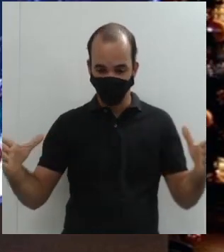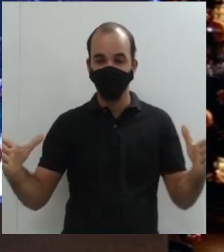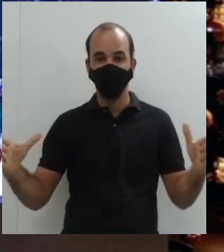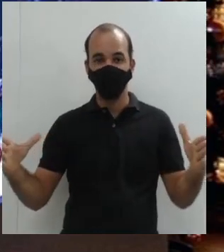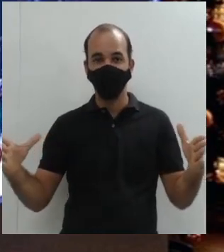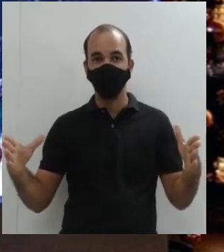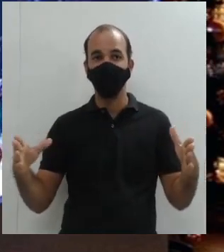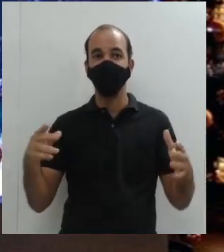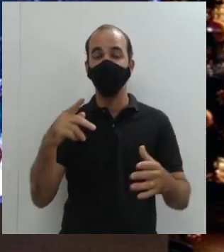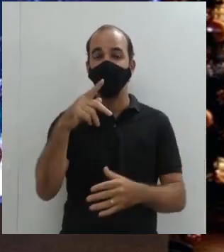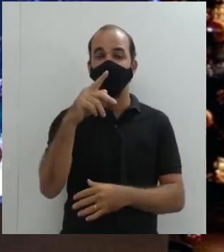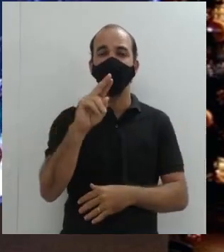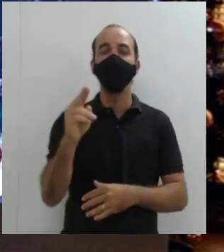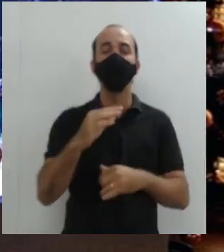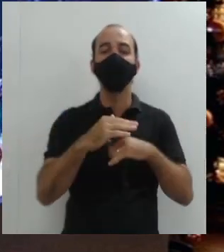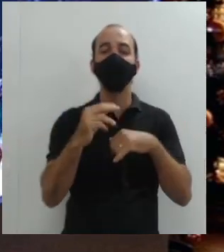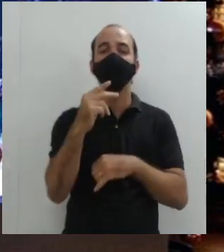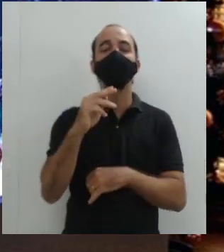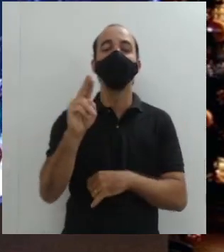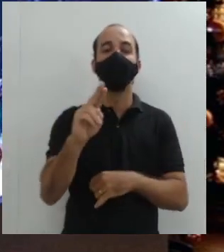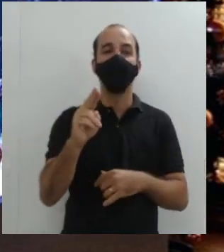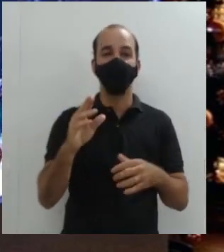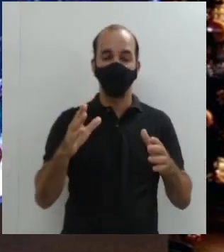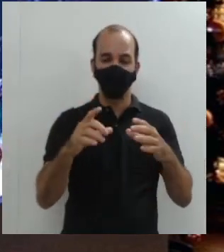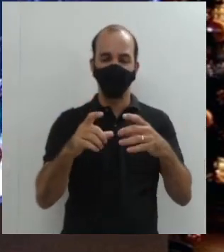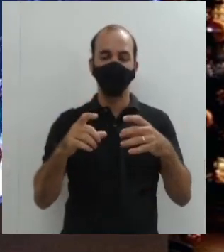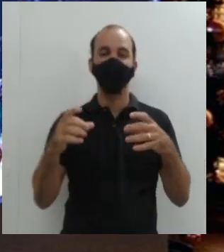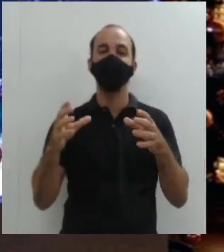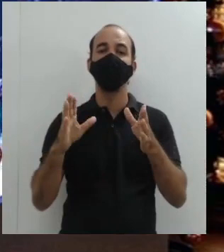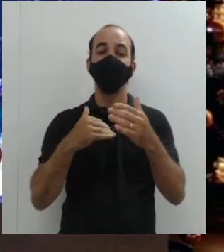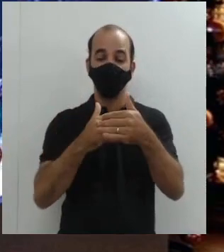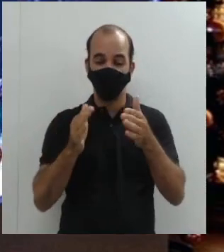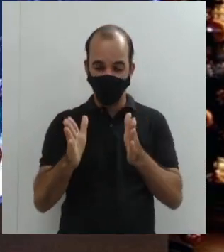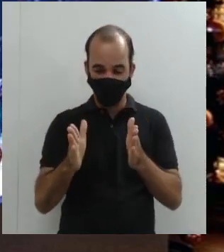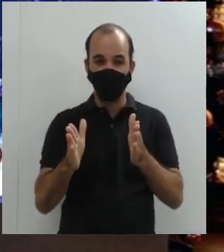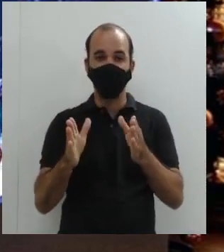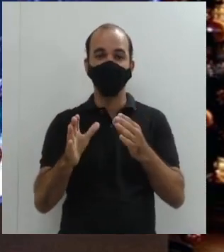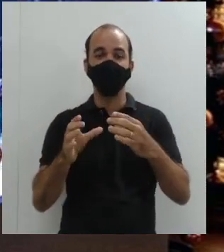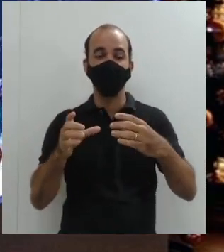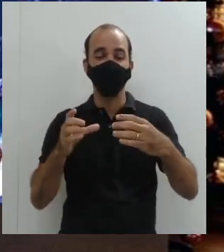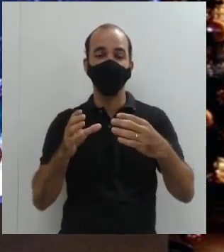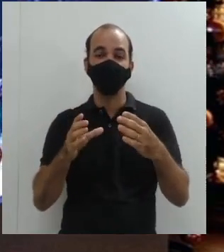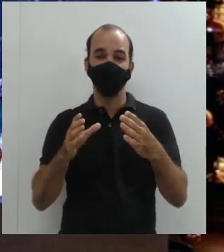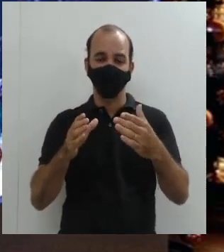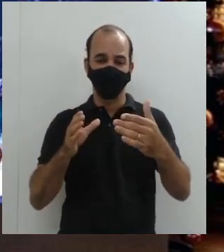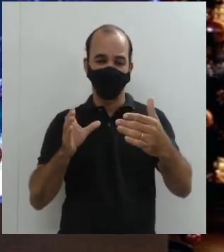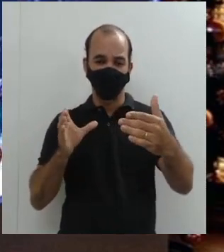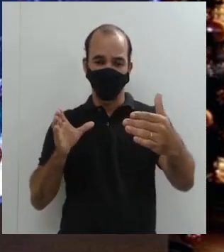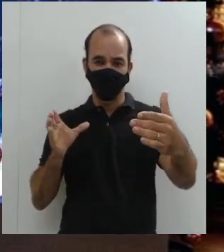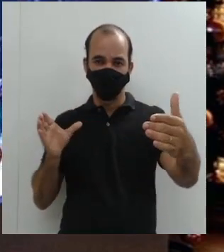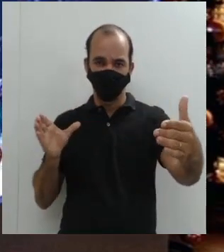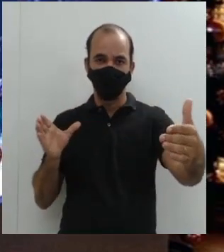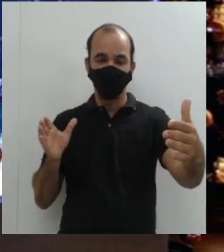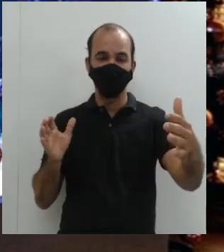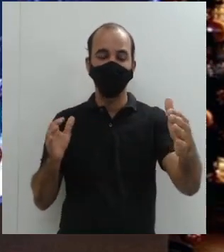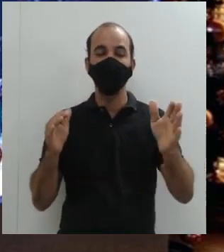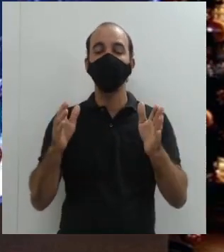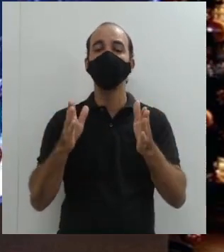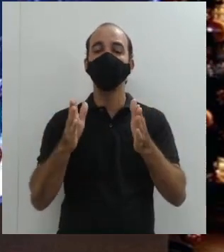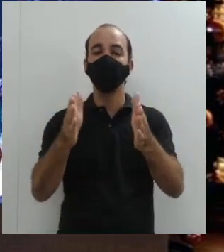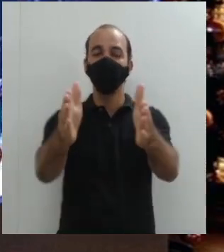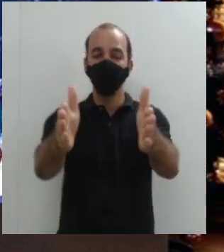paralelepípedo. Robertão, essa figura está no nosso dia a dia com muita força. Desde uma caixa de sapato, a um